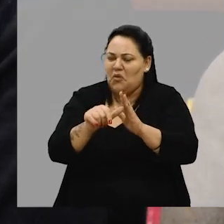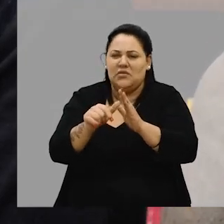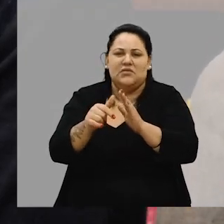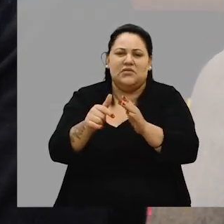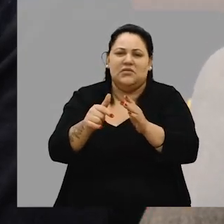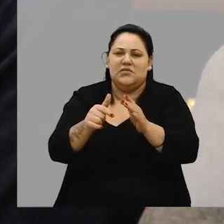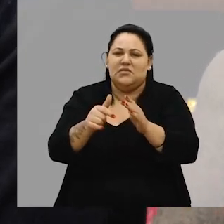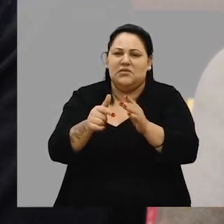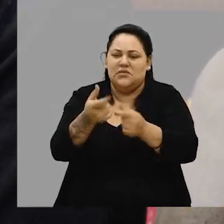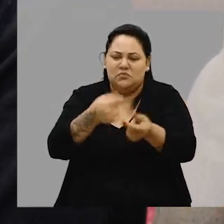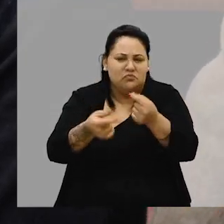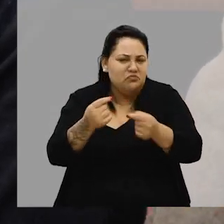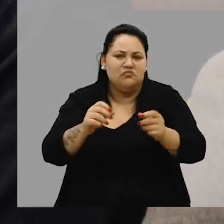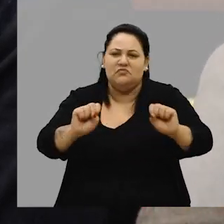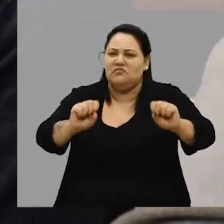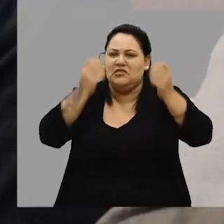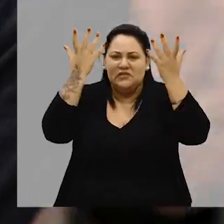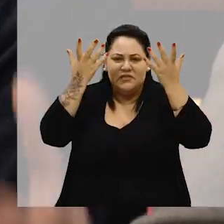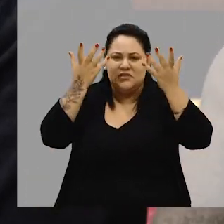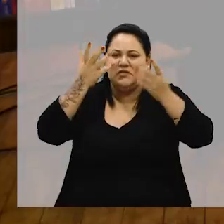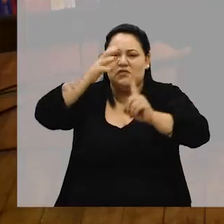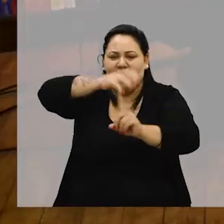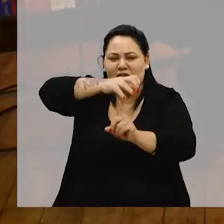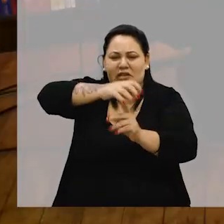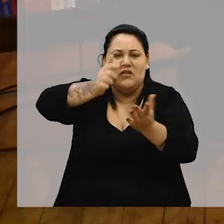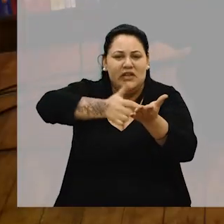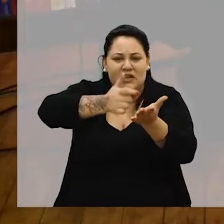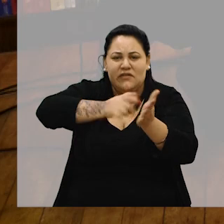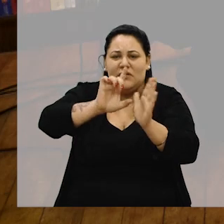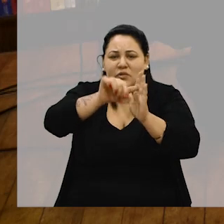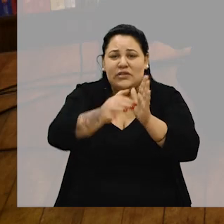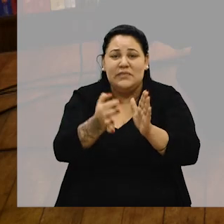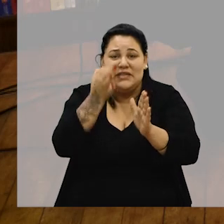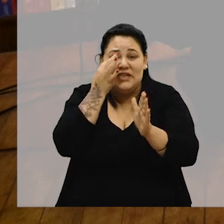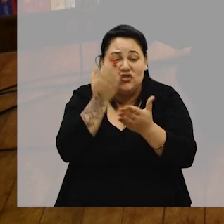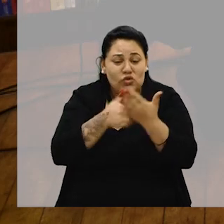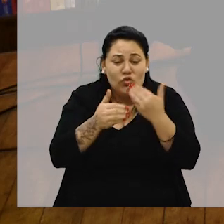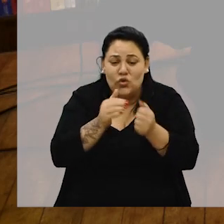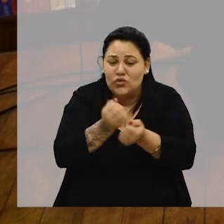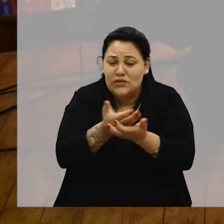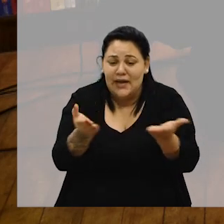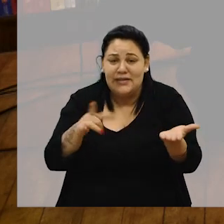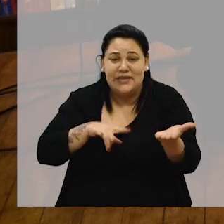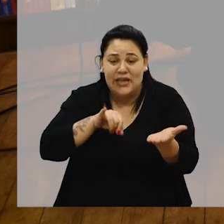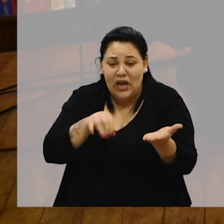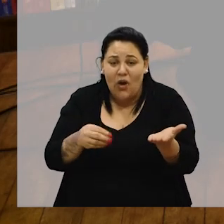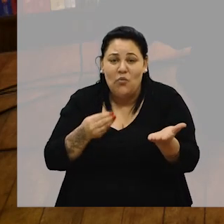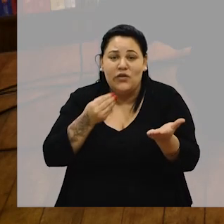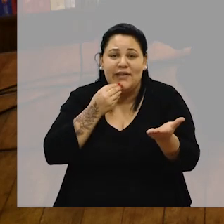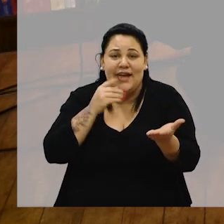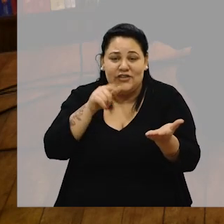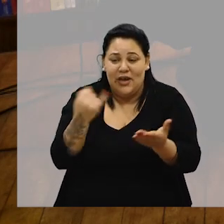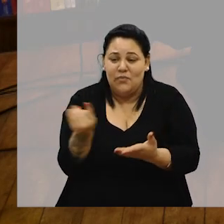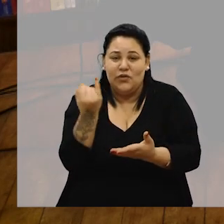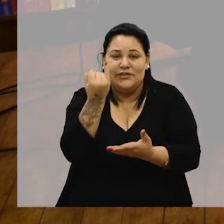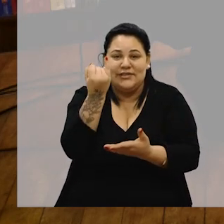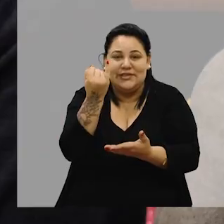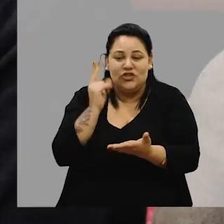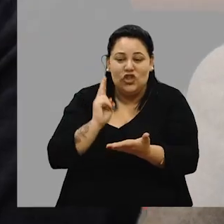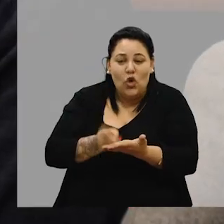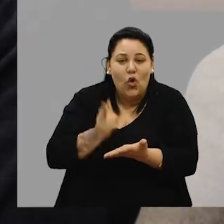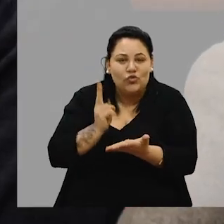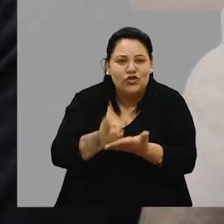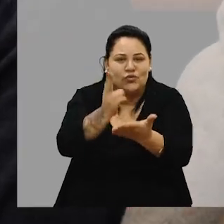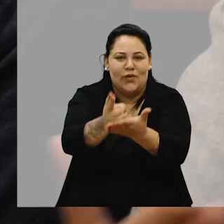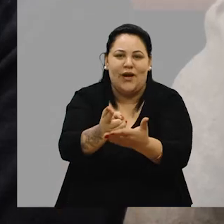na sequência, em financiamentos, em eventos, Feira do Livro, enfim, todos esses espaços que são